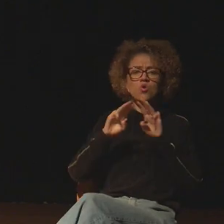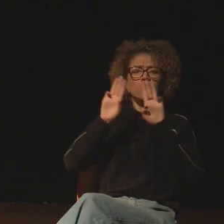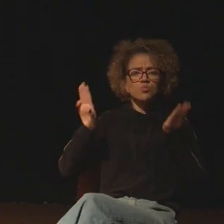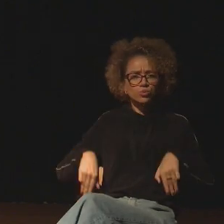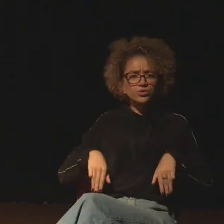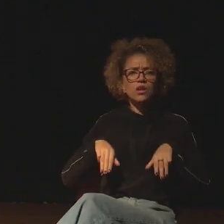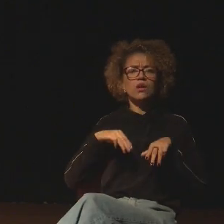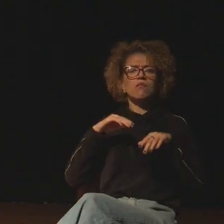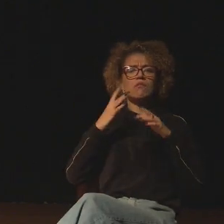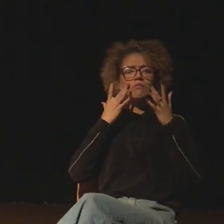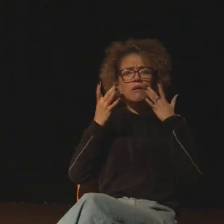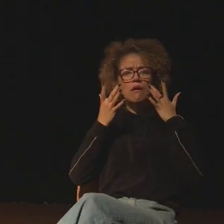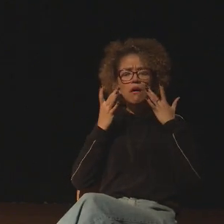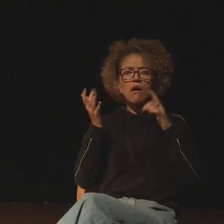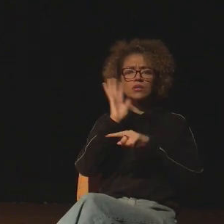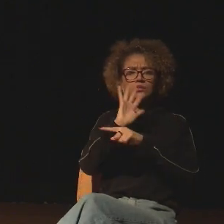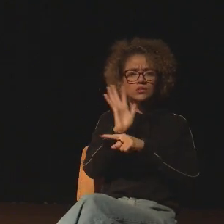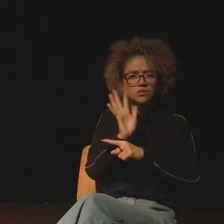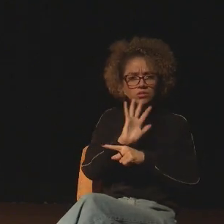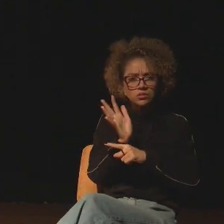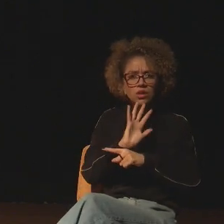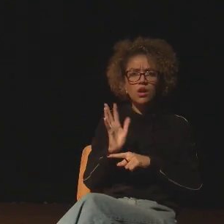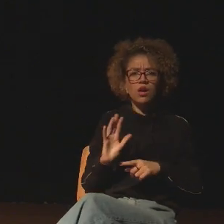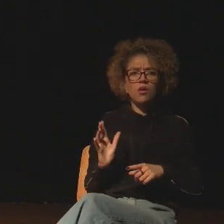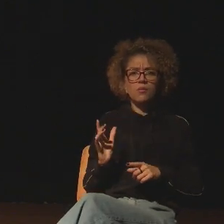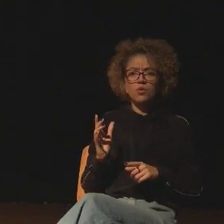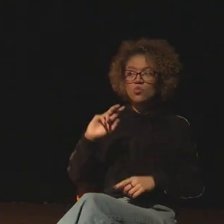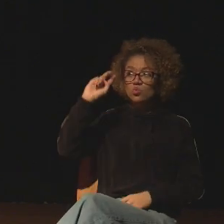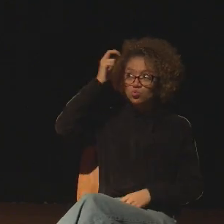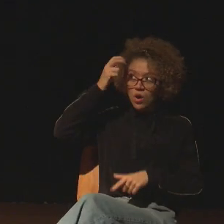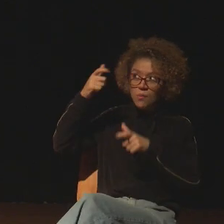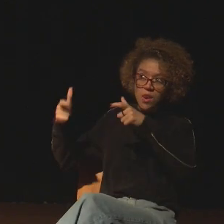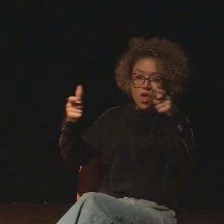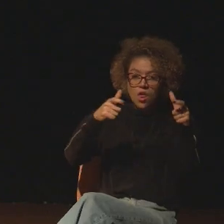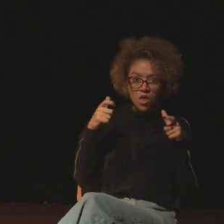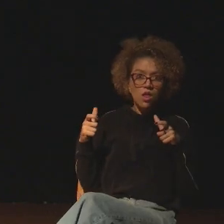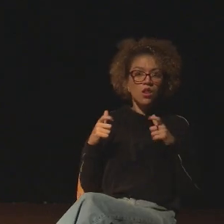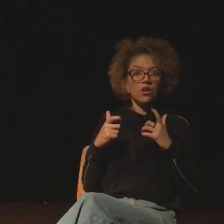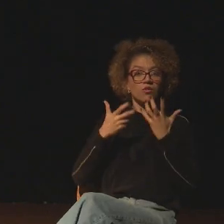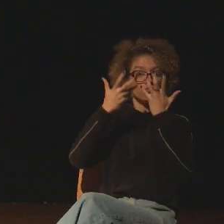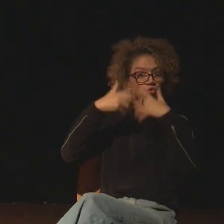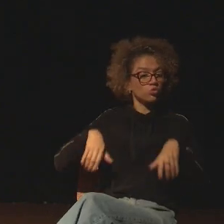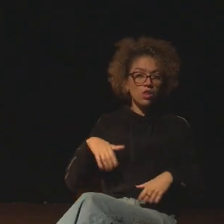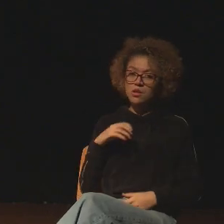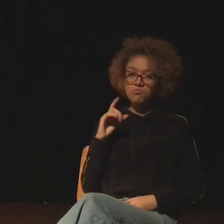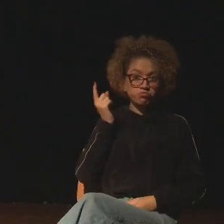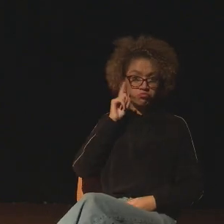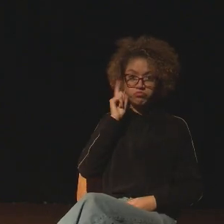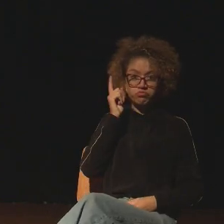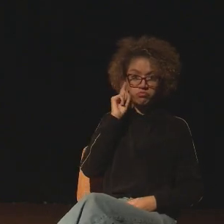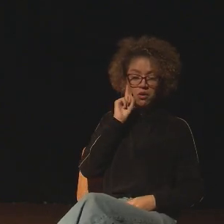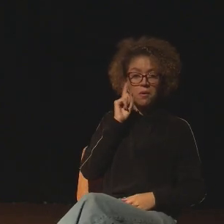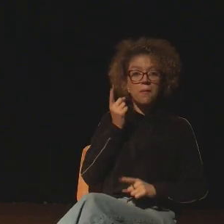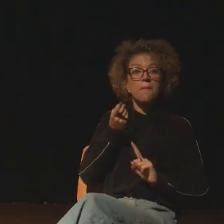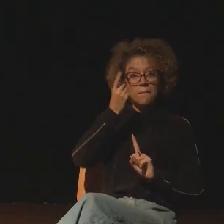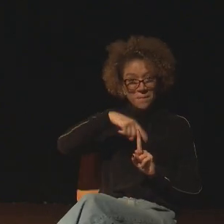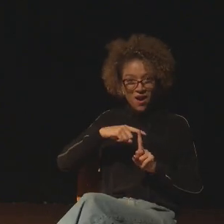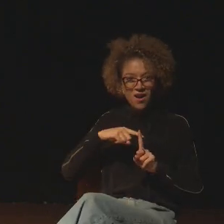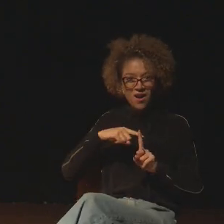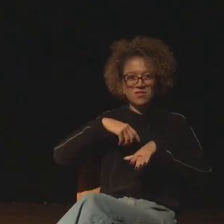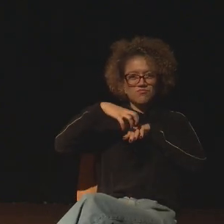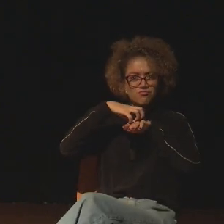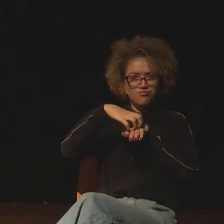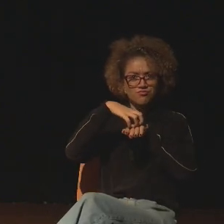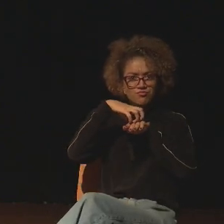teatros e cinema, comércios e equipamentos culturais com funcionamento aos domingos e feriados, a dinâmica de tráfego já alterada